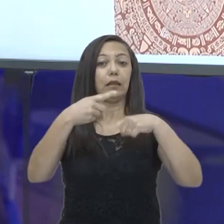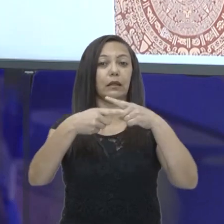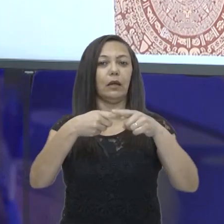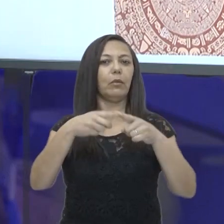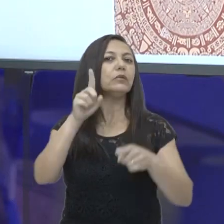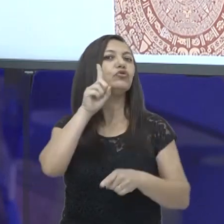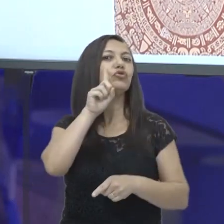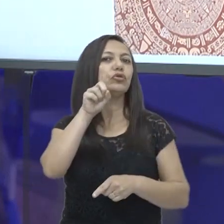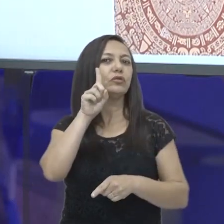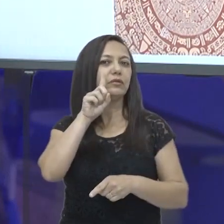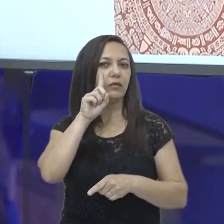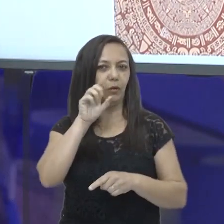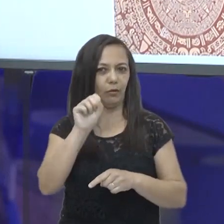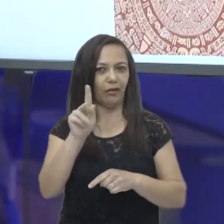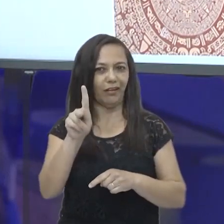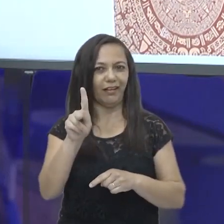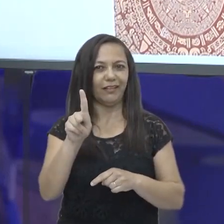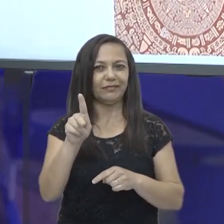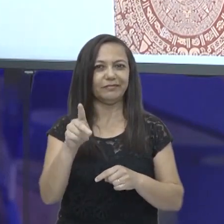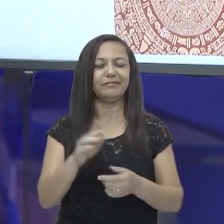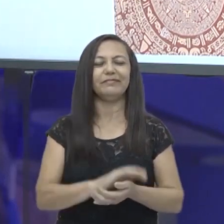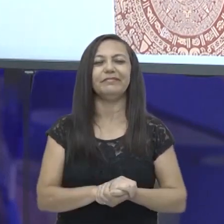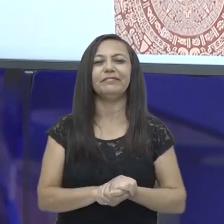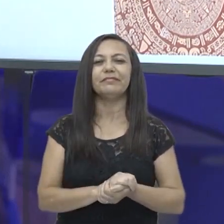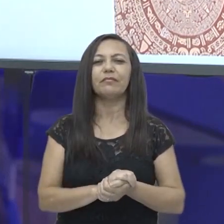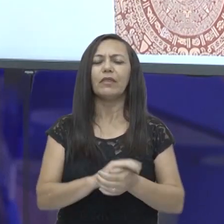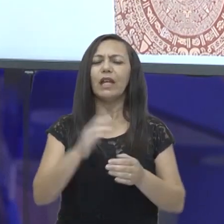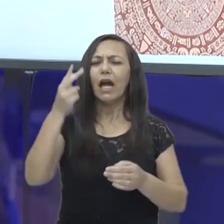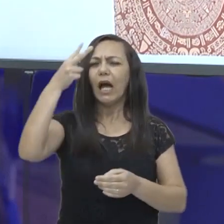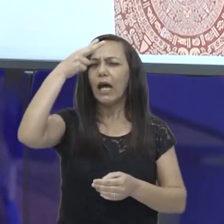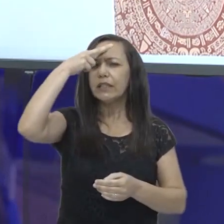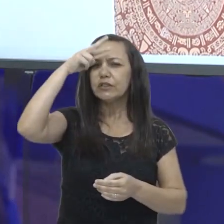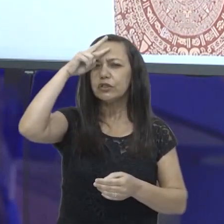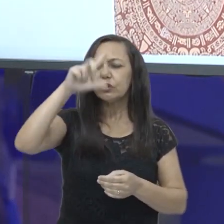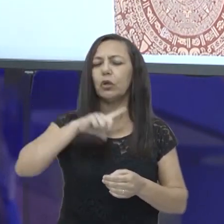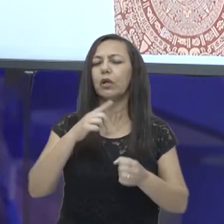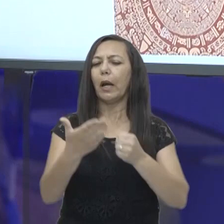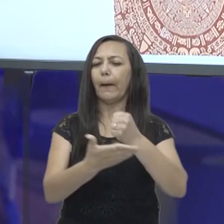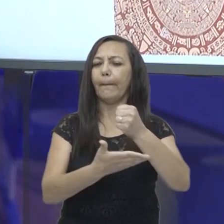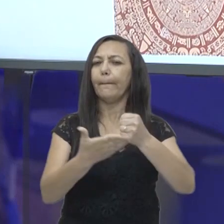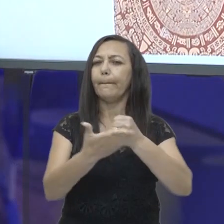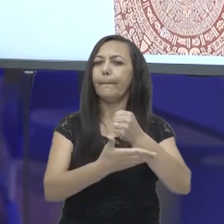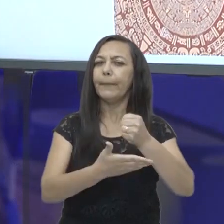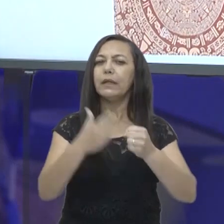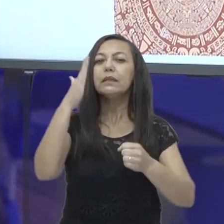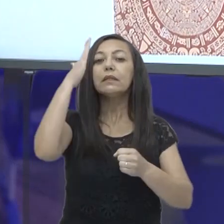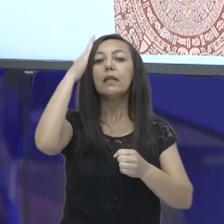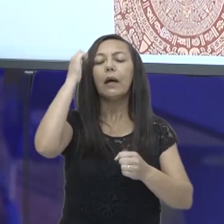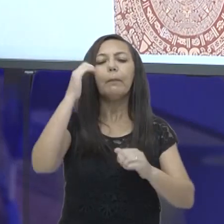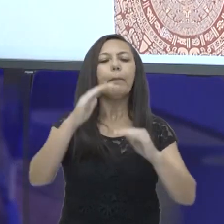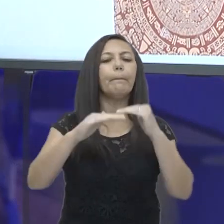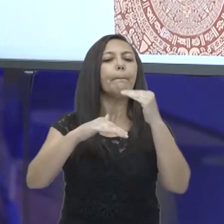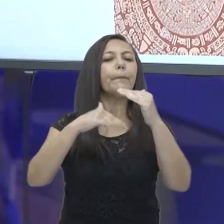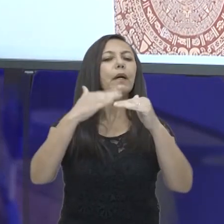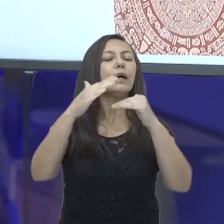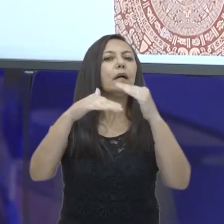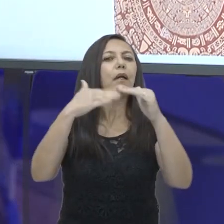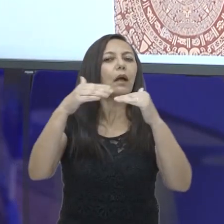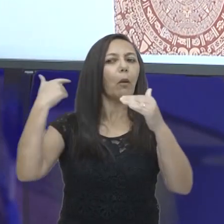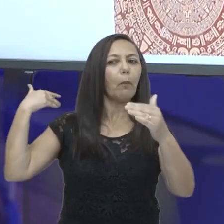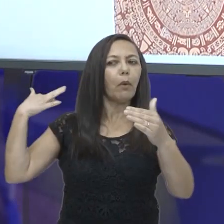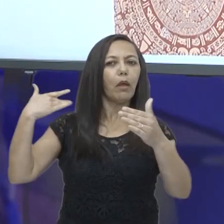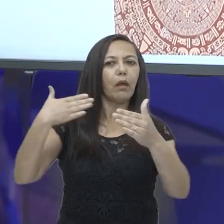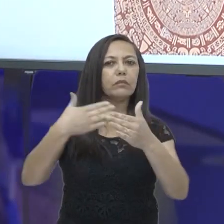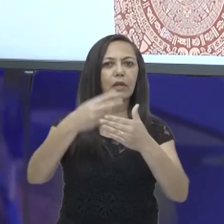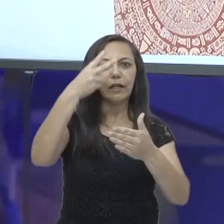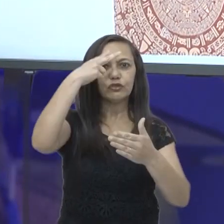os Estados Unidos, tá bom? Vamos lá, acompanhe. Toda história é fundamental para sabermos o desenvolvimento, a história